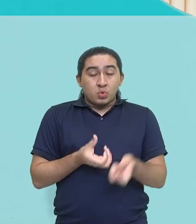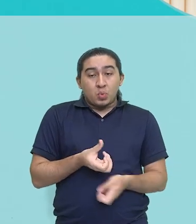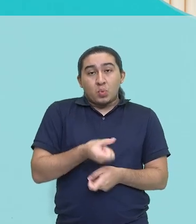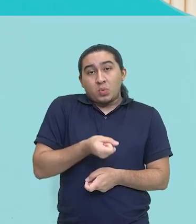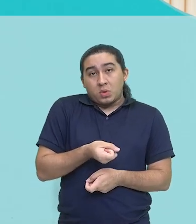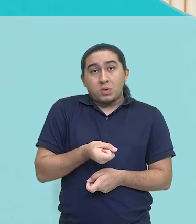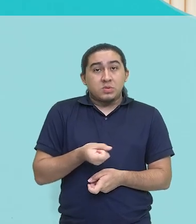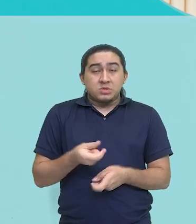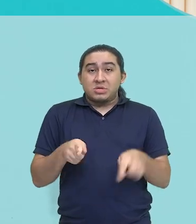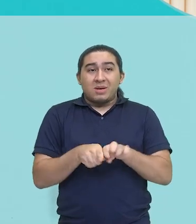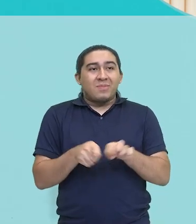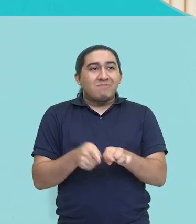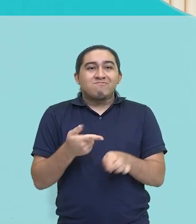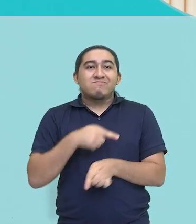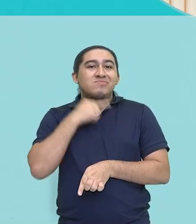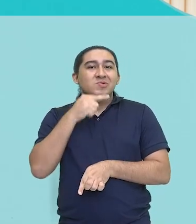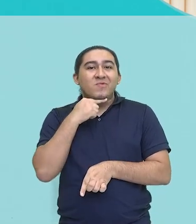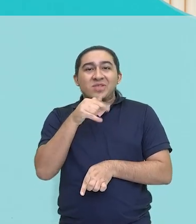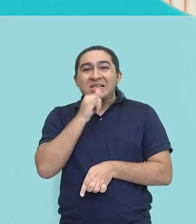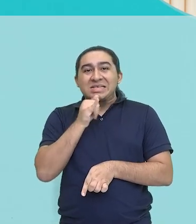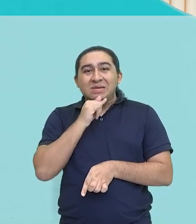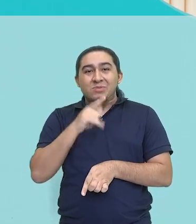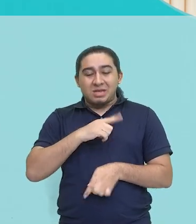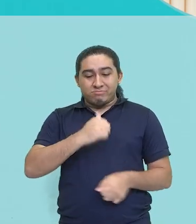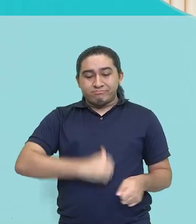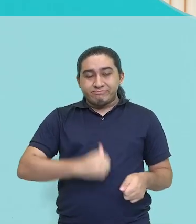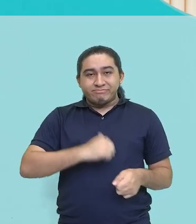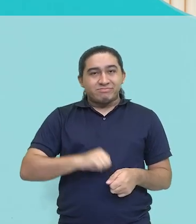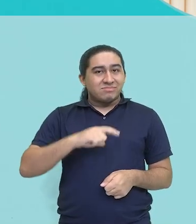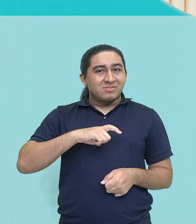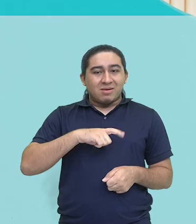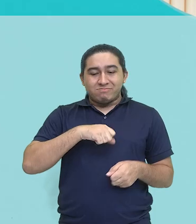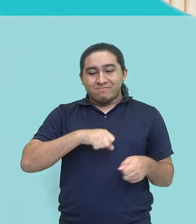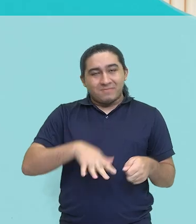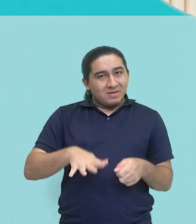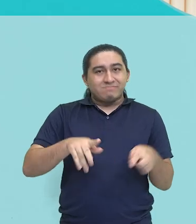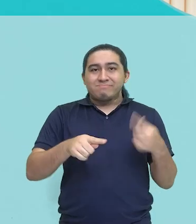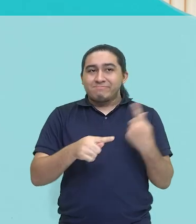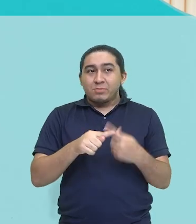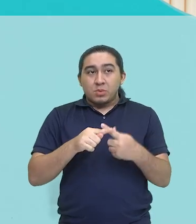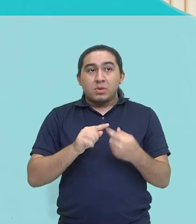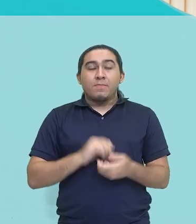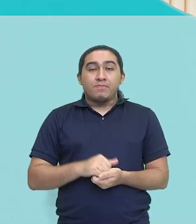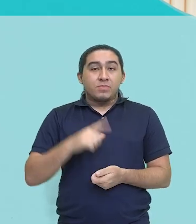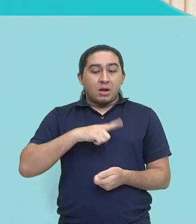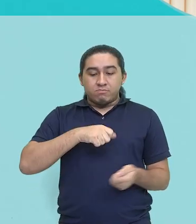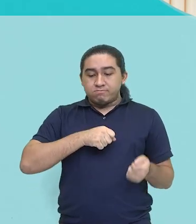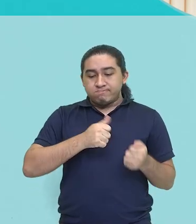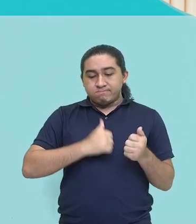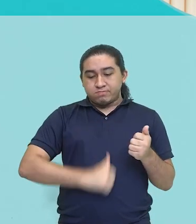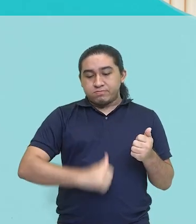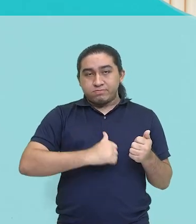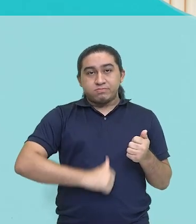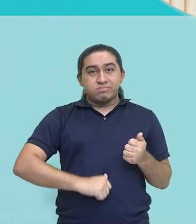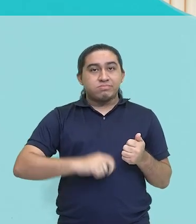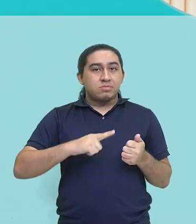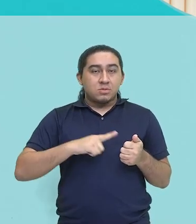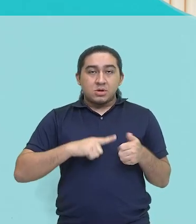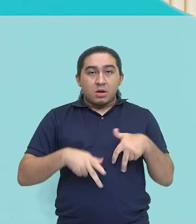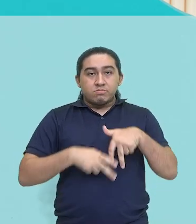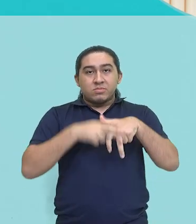não vai conseguir mais segurar o cocô, certamente vai defecar na